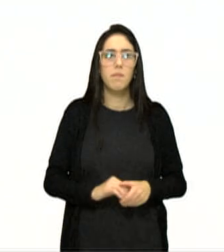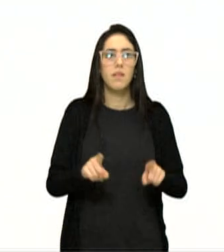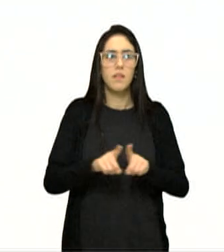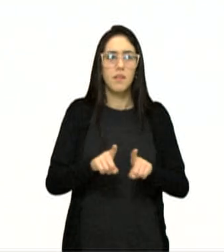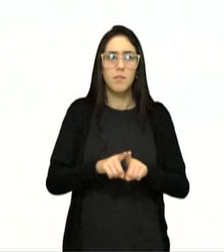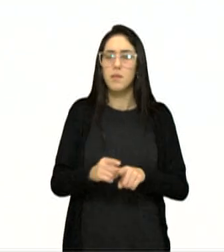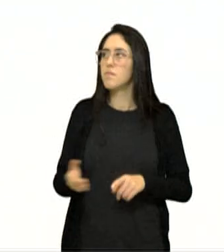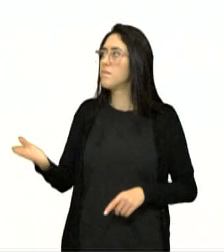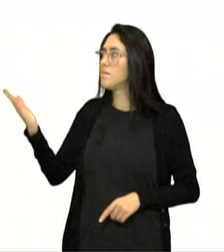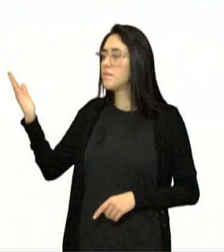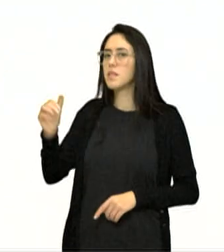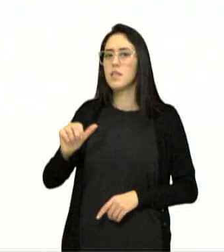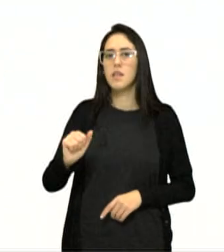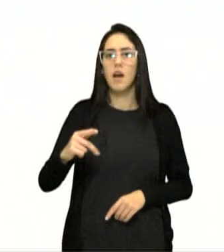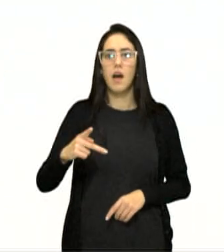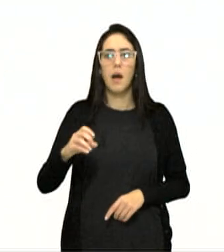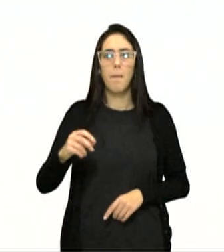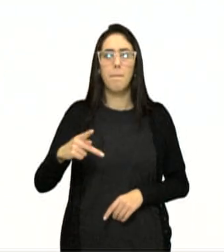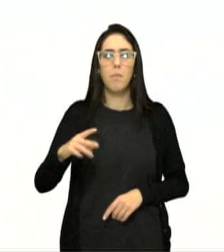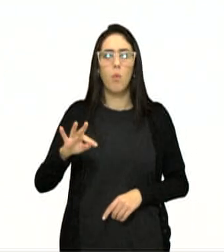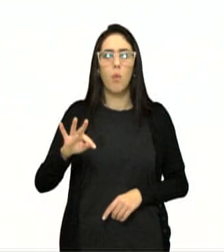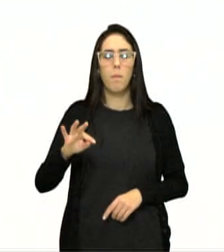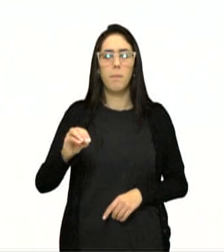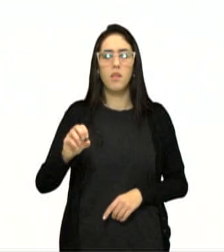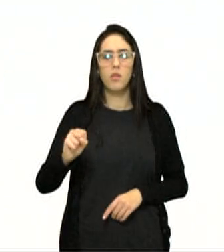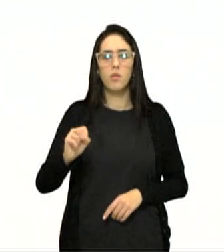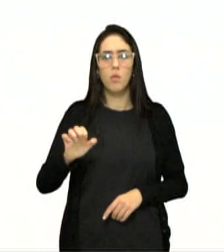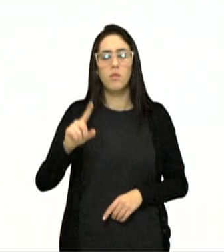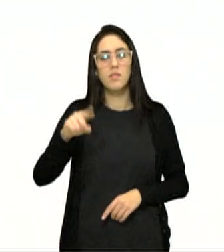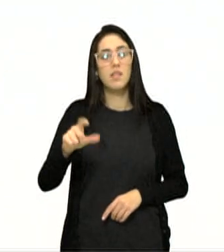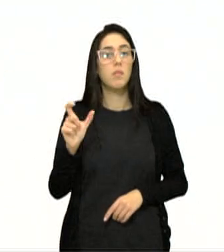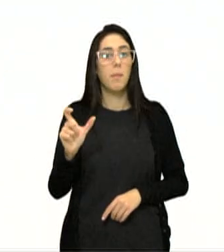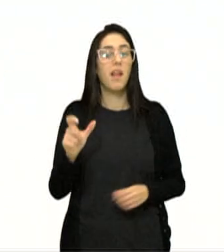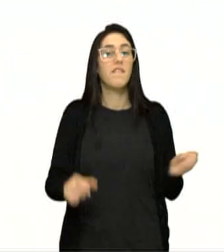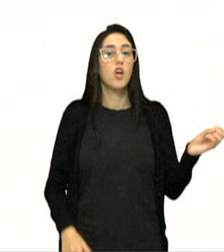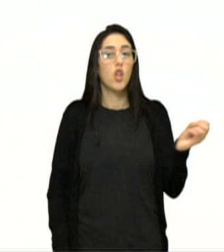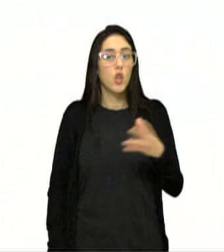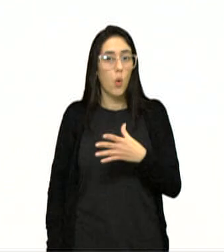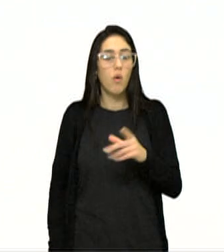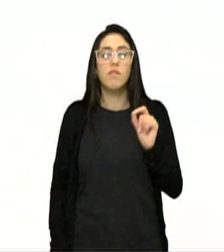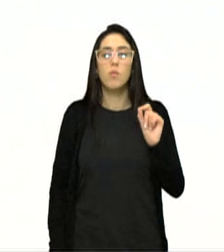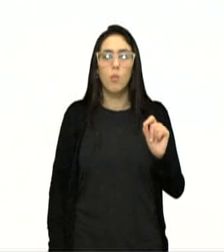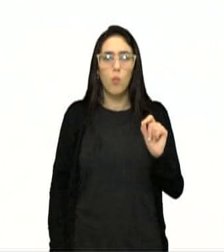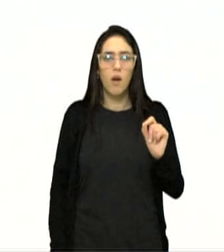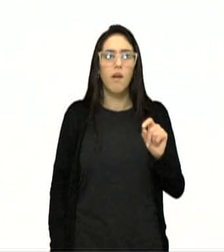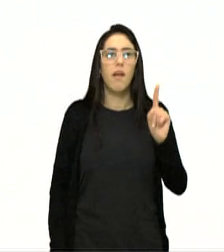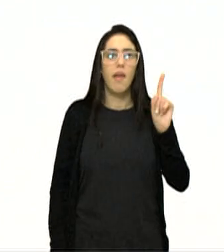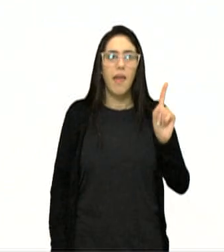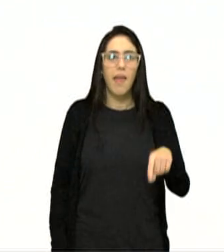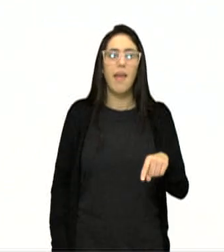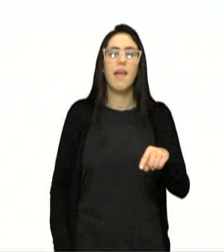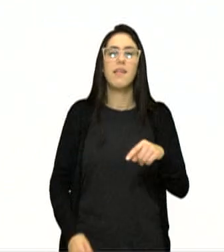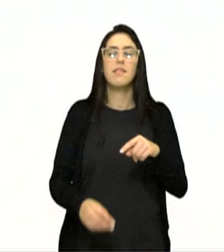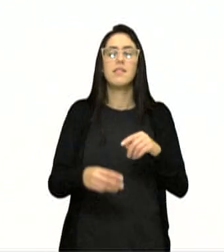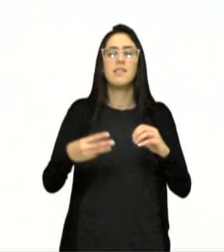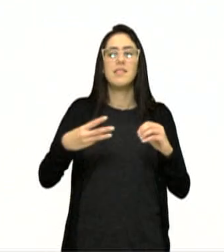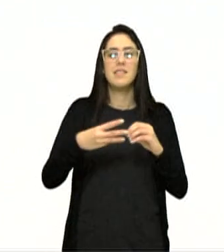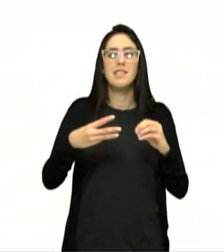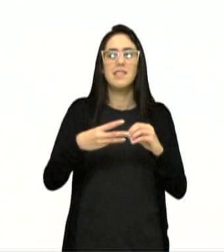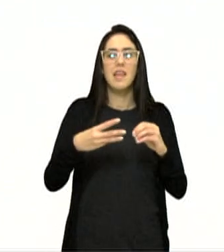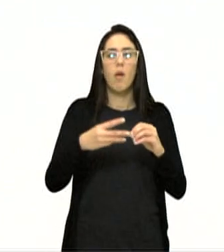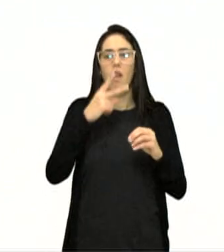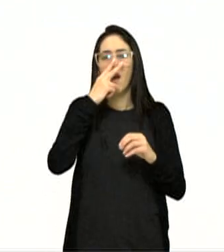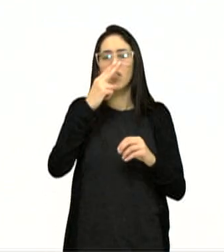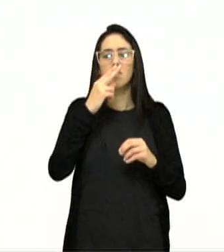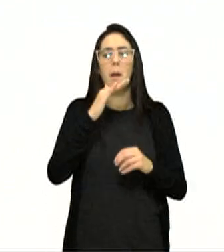apoptose, tá? A apoptose é um termo novo aí para vocês aí na biologia, que é uma forma de morte celular programada, ou seja, uma